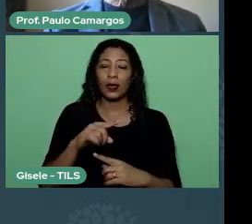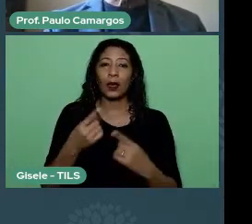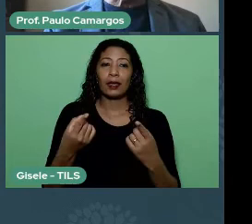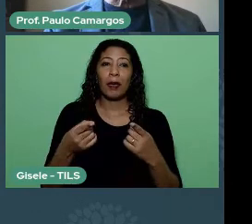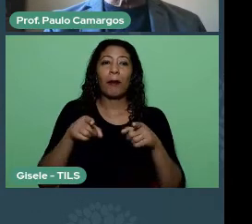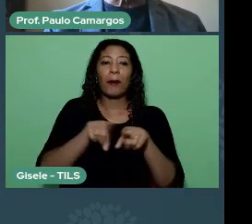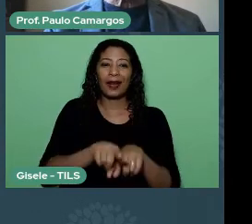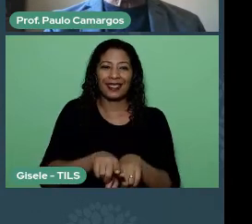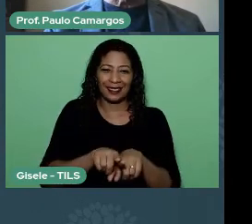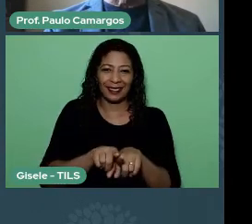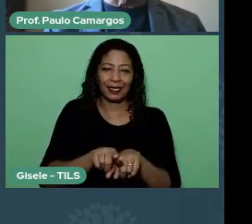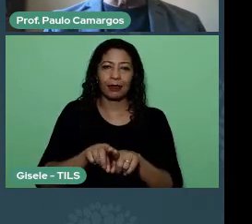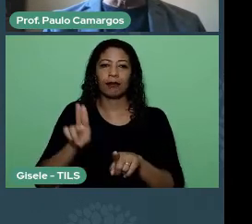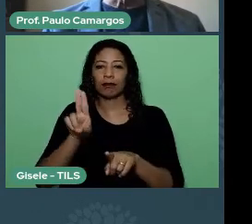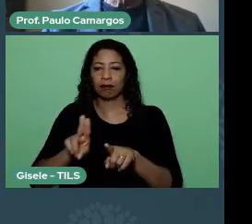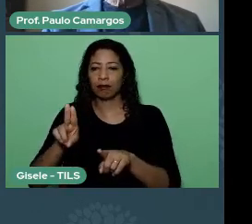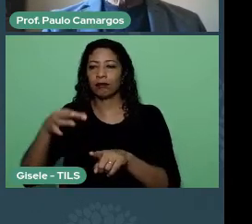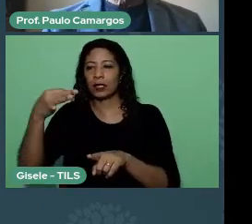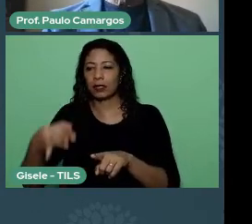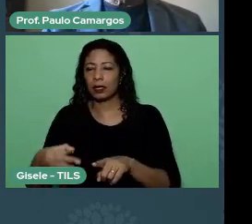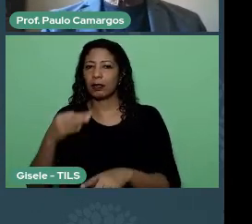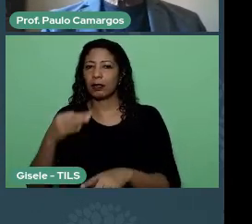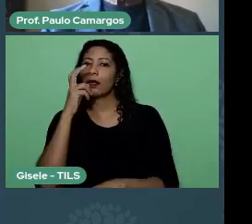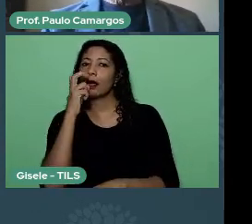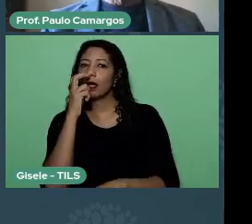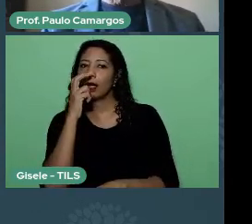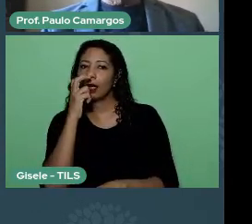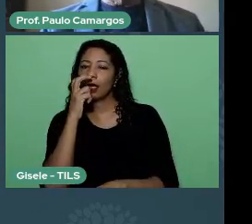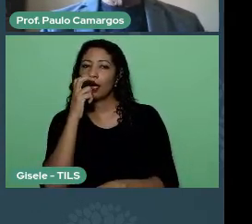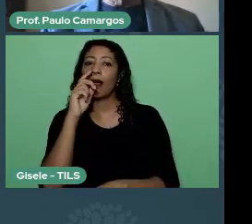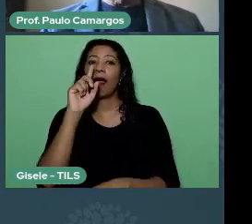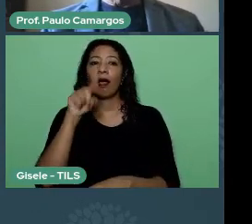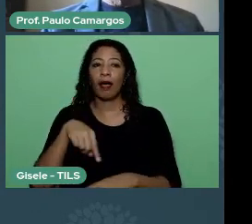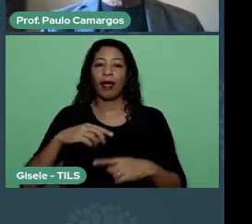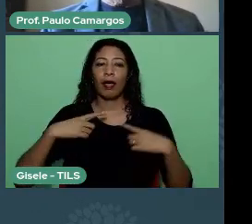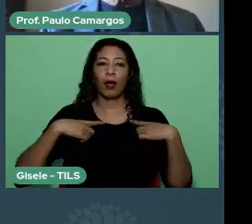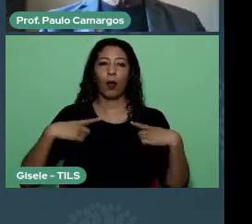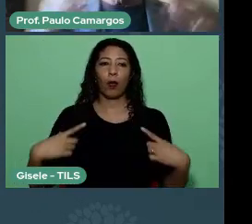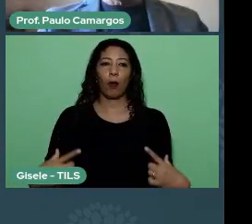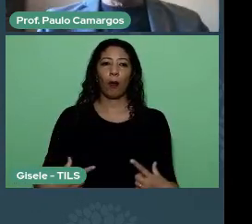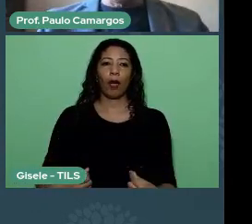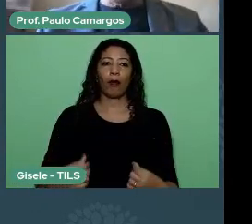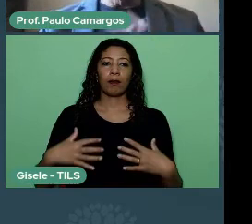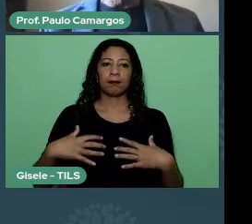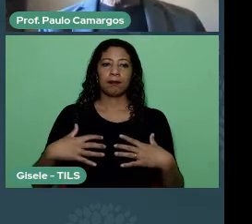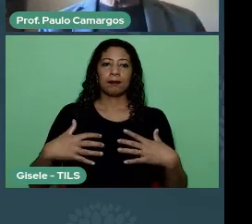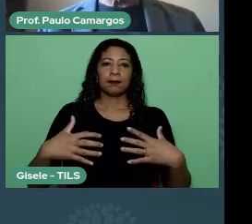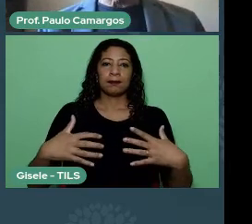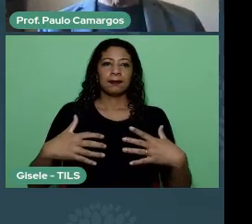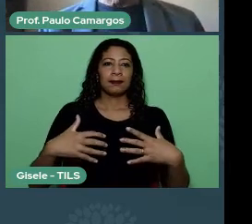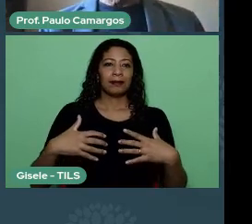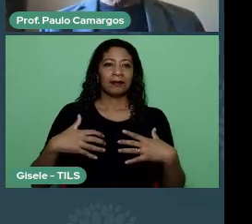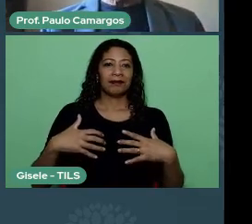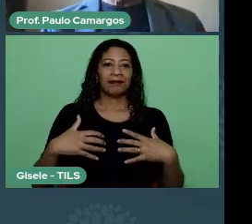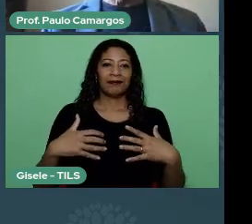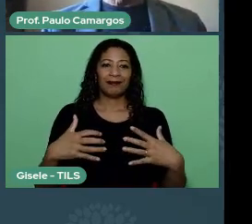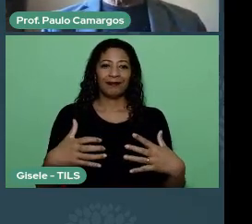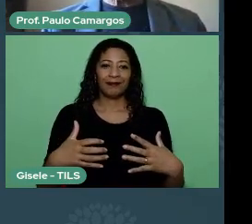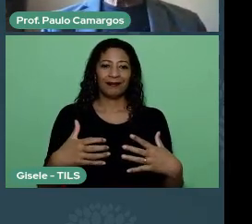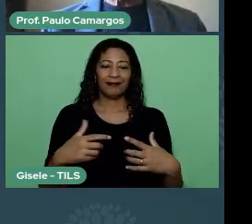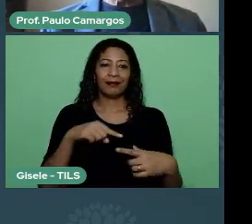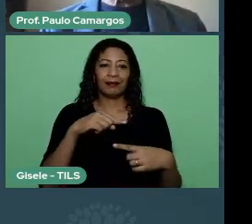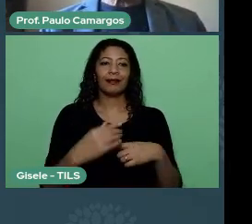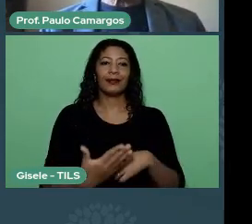parceria entre o uso correto da bombinha é o pulmão. É o pulmão e, enfim, com o pulmão